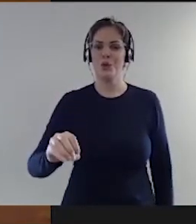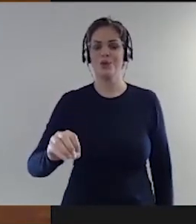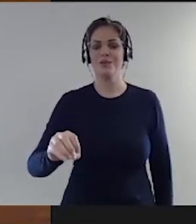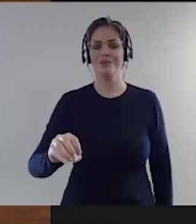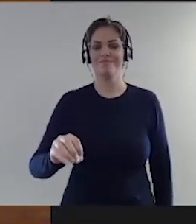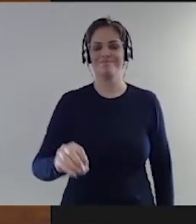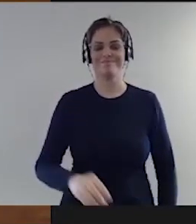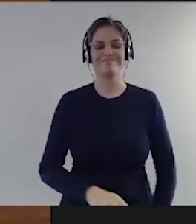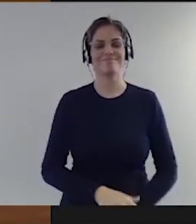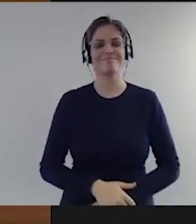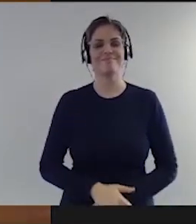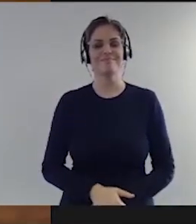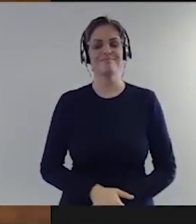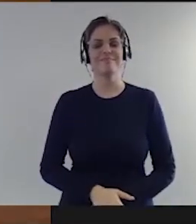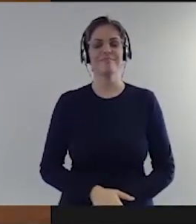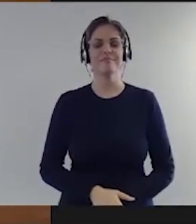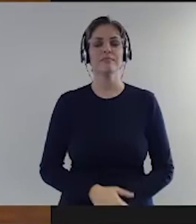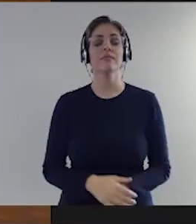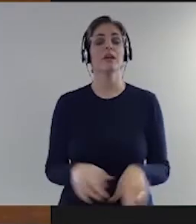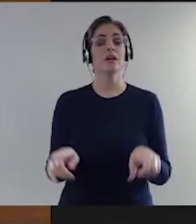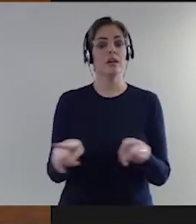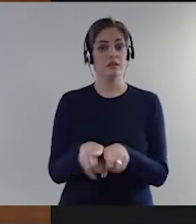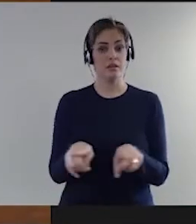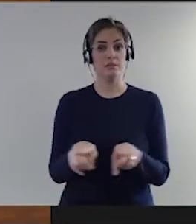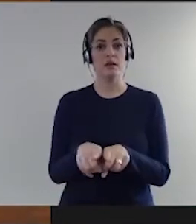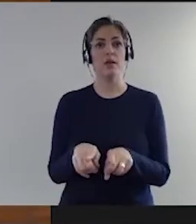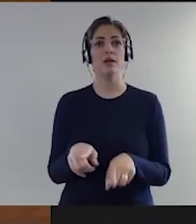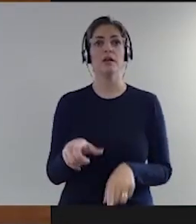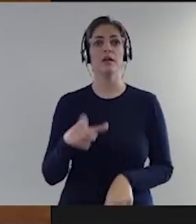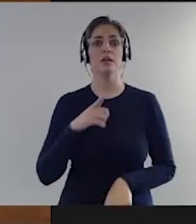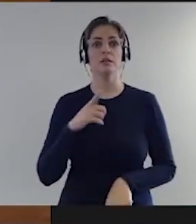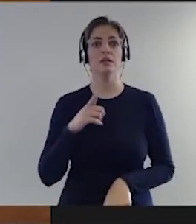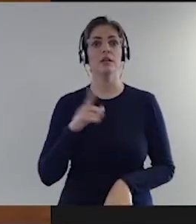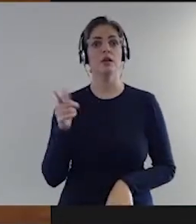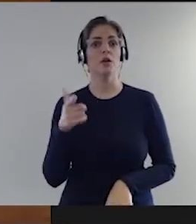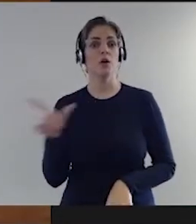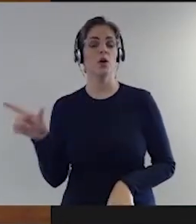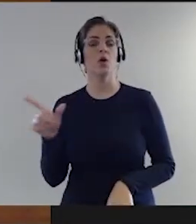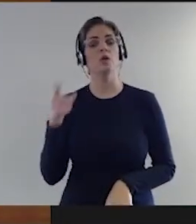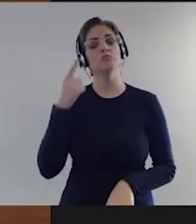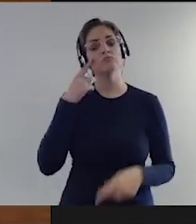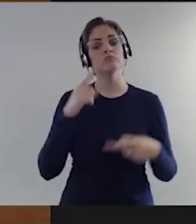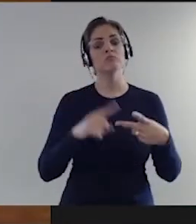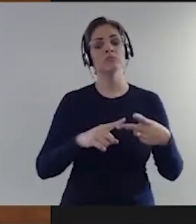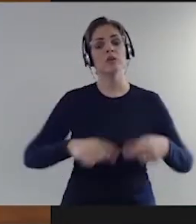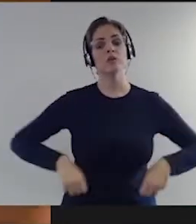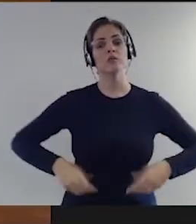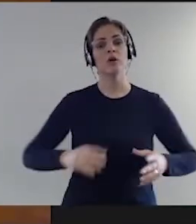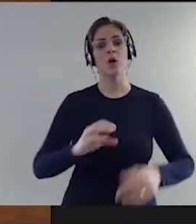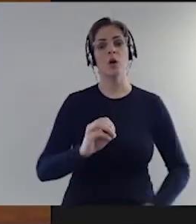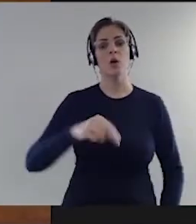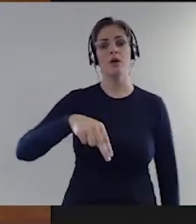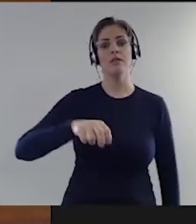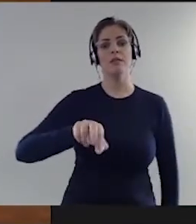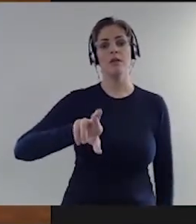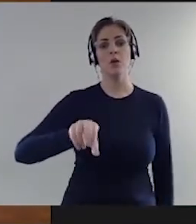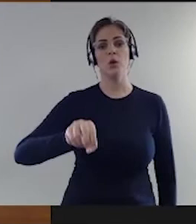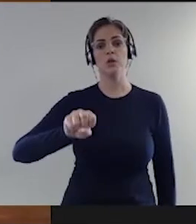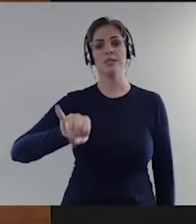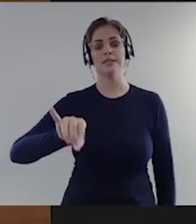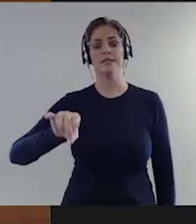força maior. Há também a disciplina da onerosidade excessiva e da revisão dos contratos,